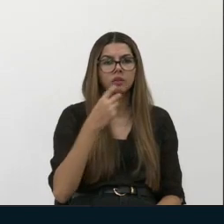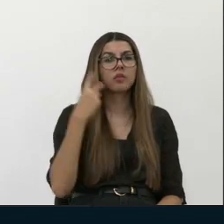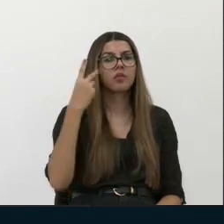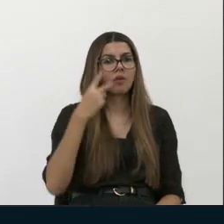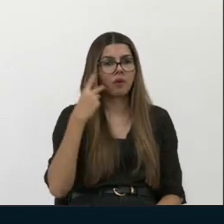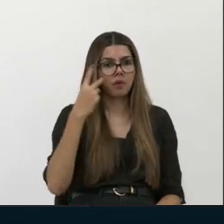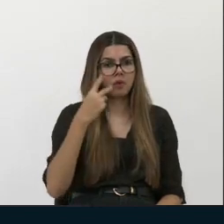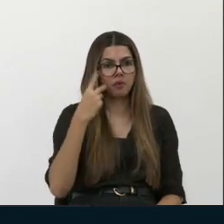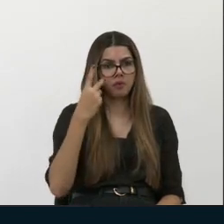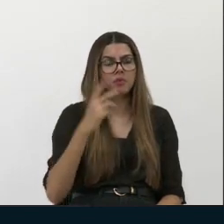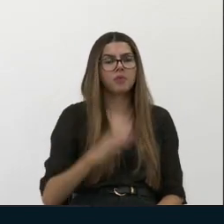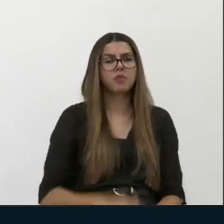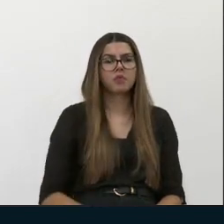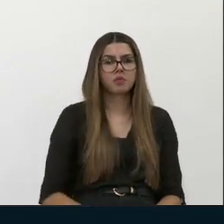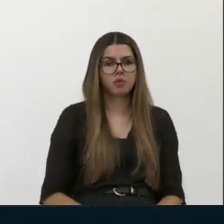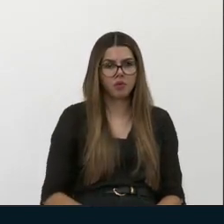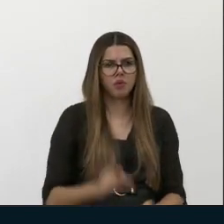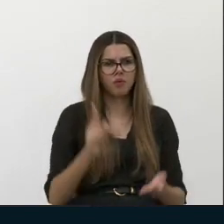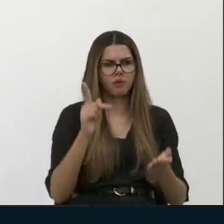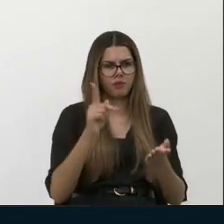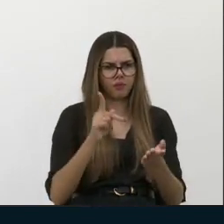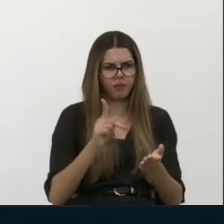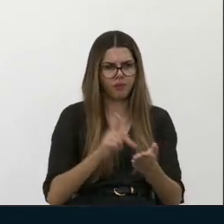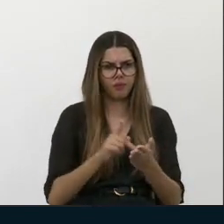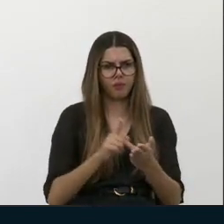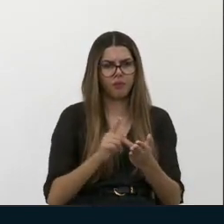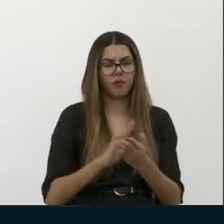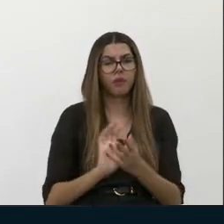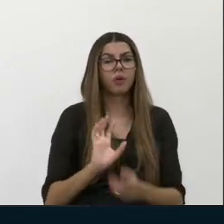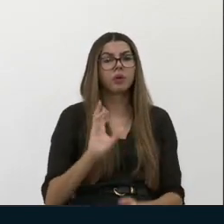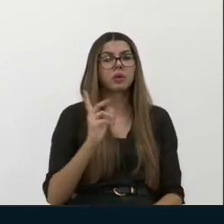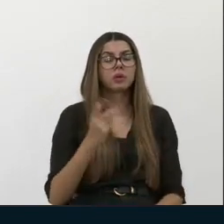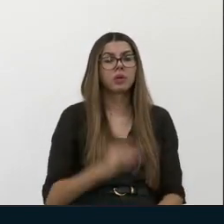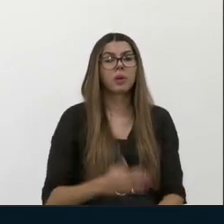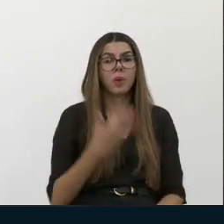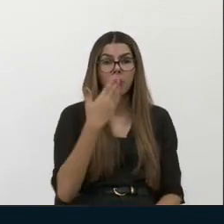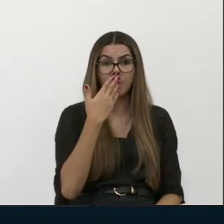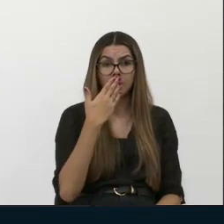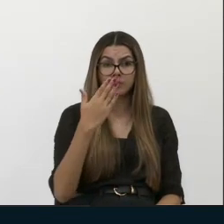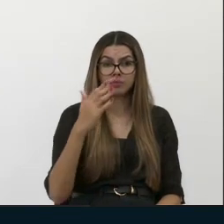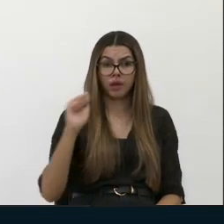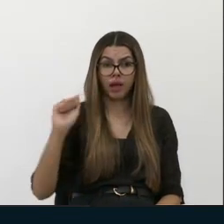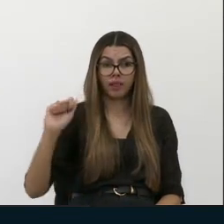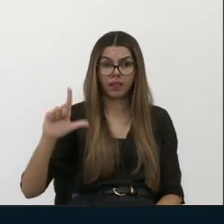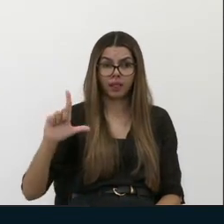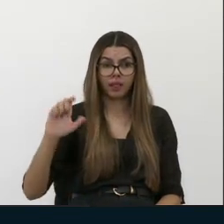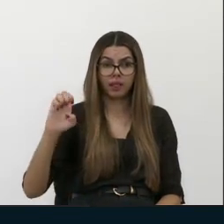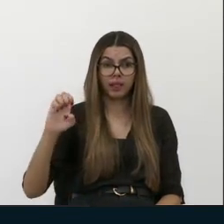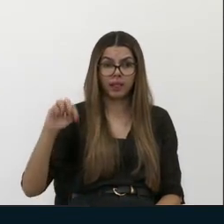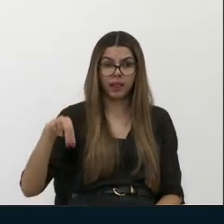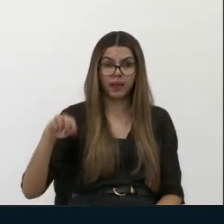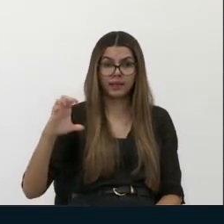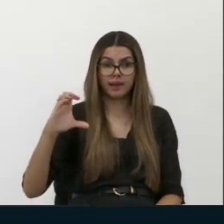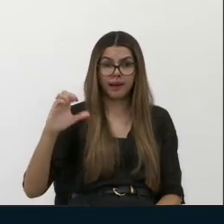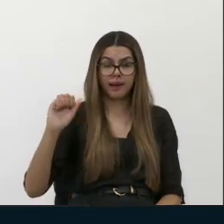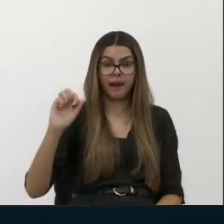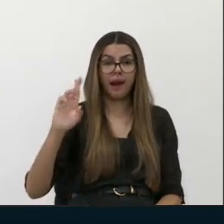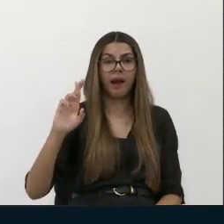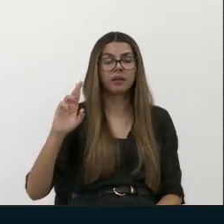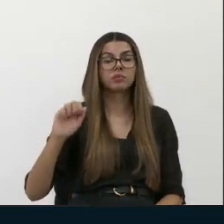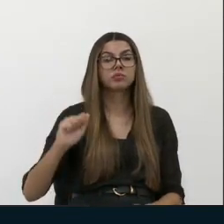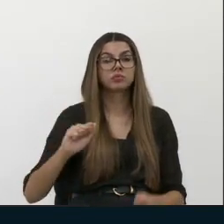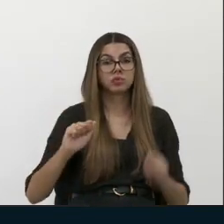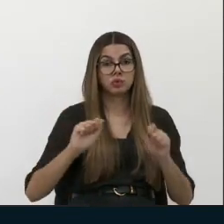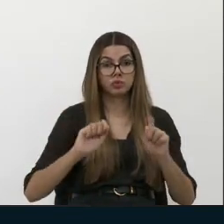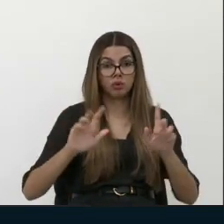confirmou o que está acontecendo. Então, peço para que o Alencar, como deputado de Guarulhos, que